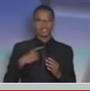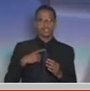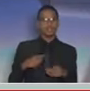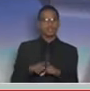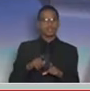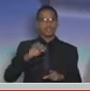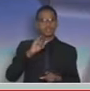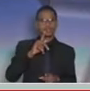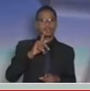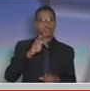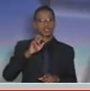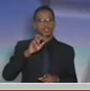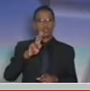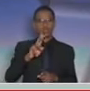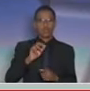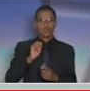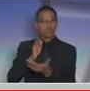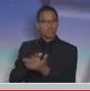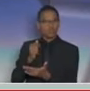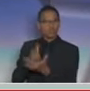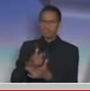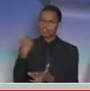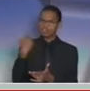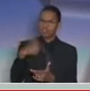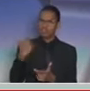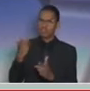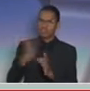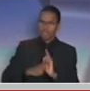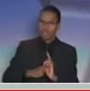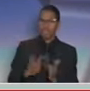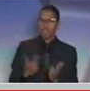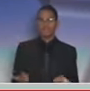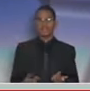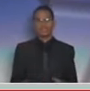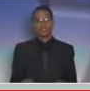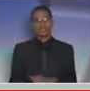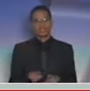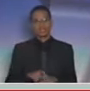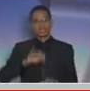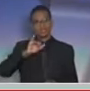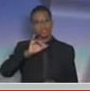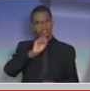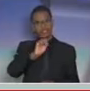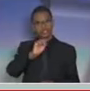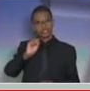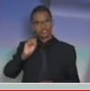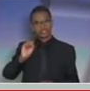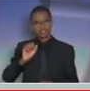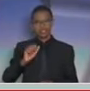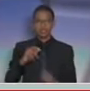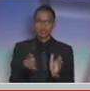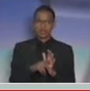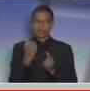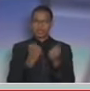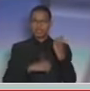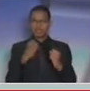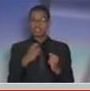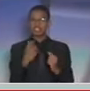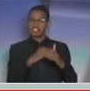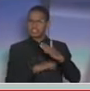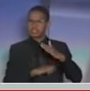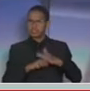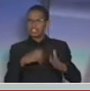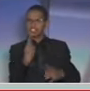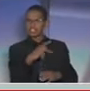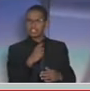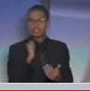também da sua outra mansão, dos Jardins, né? Não pagava o ISS das suas empresas. Então, ele é um falso